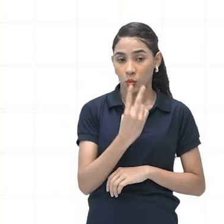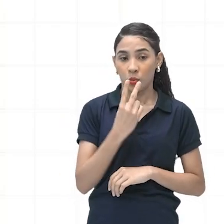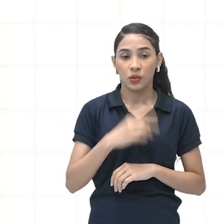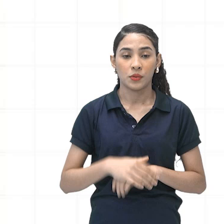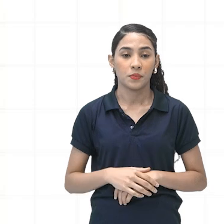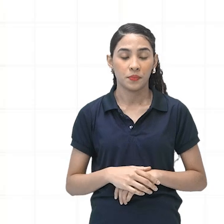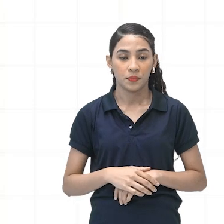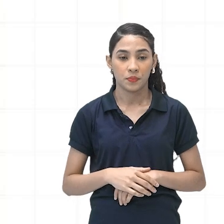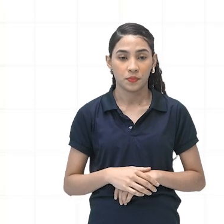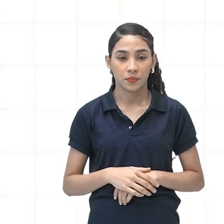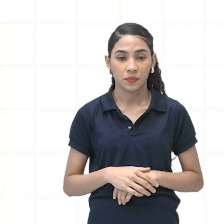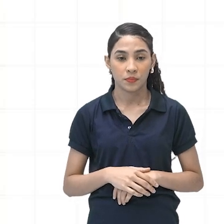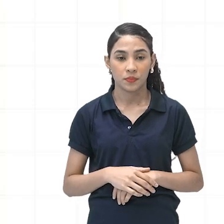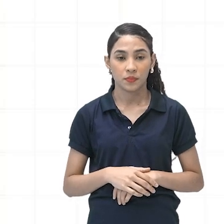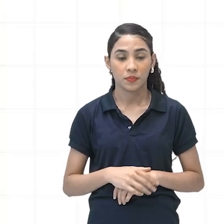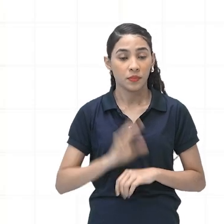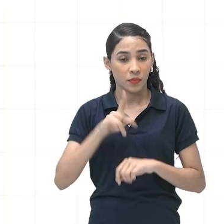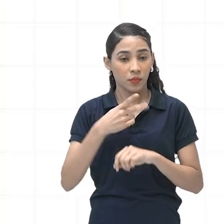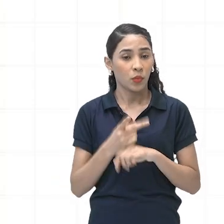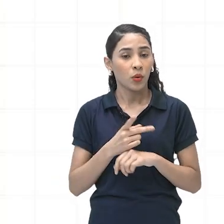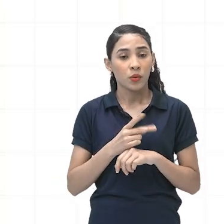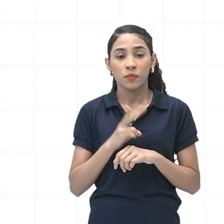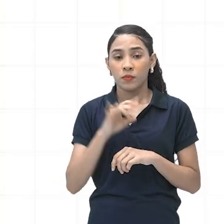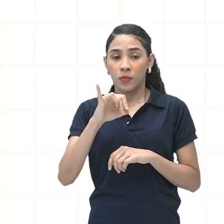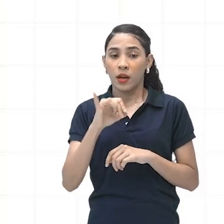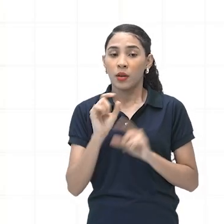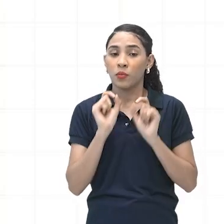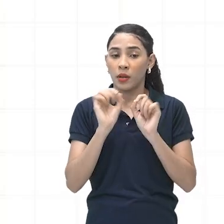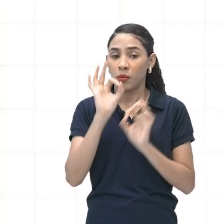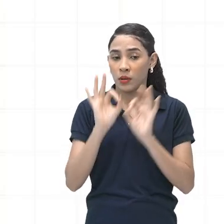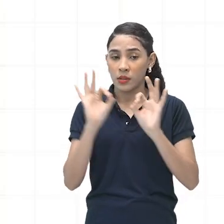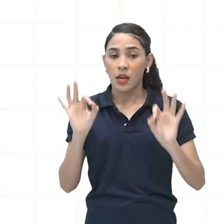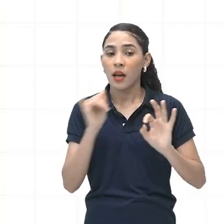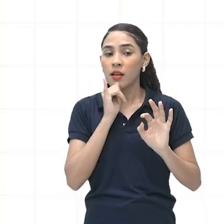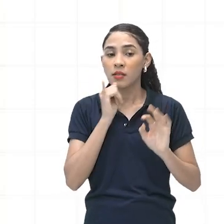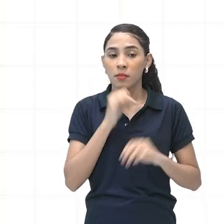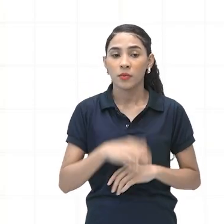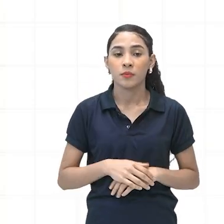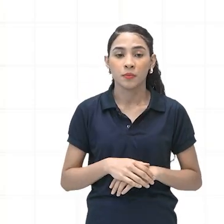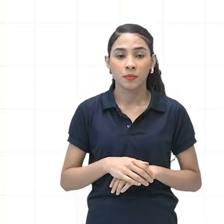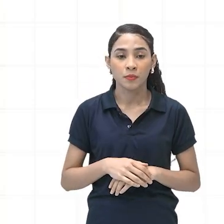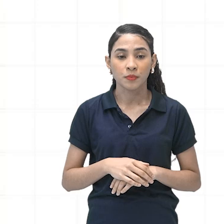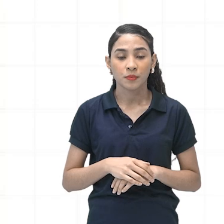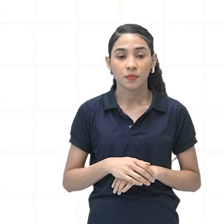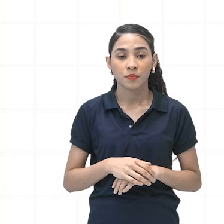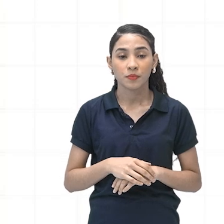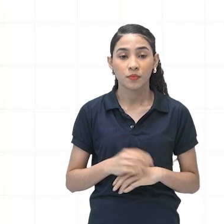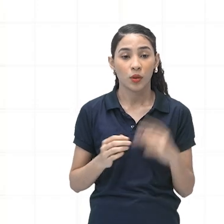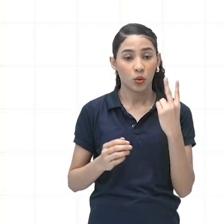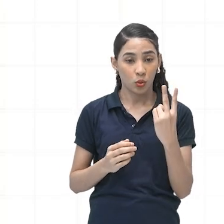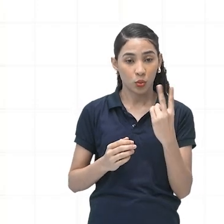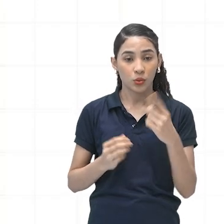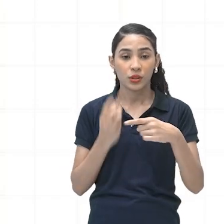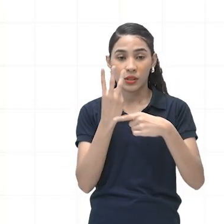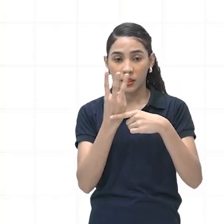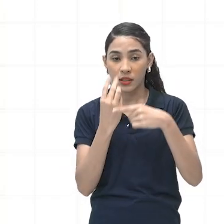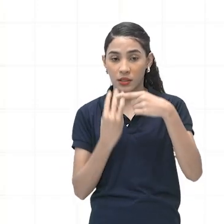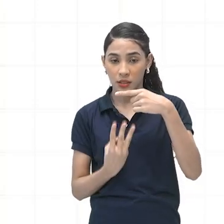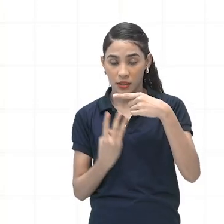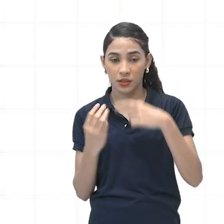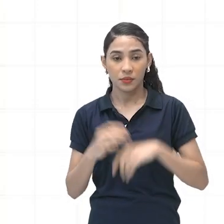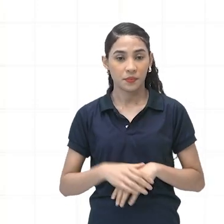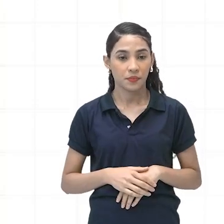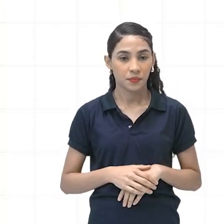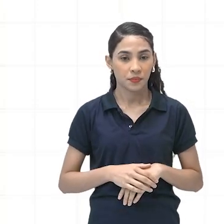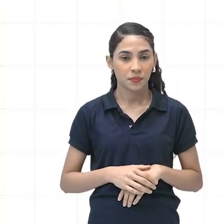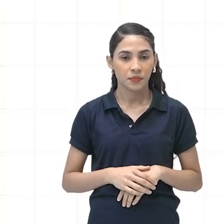2, certo? E aí, tudo que vai, volta. Então, 3 dividido por 3. Ora,